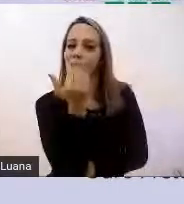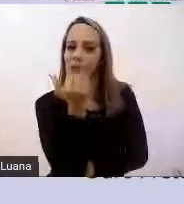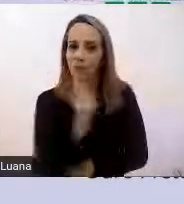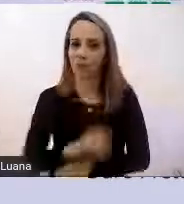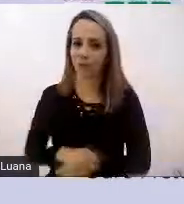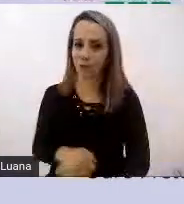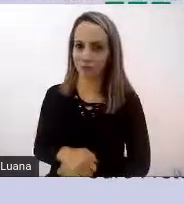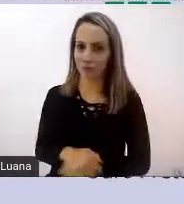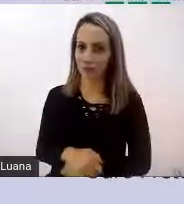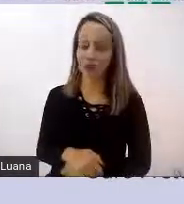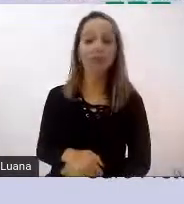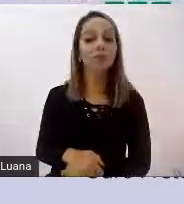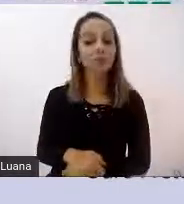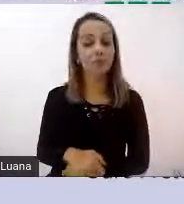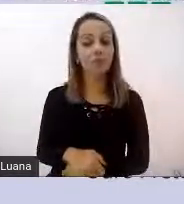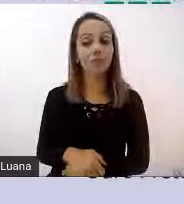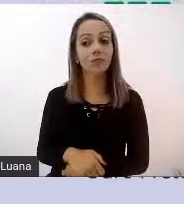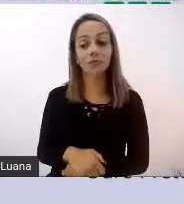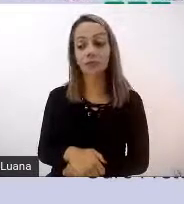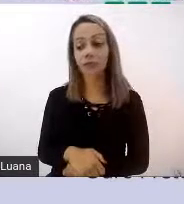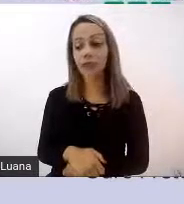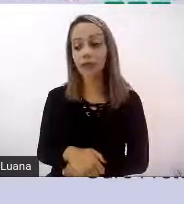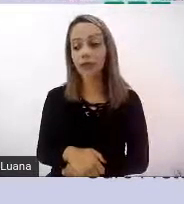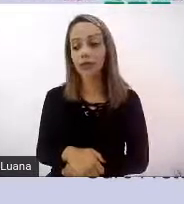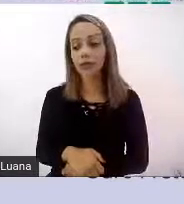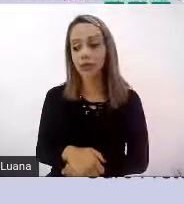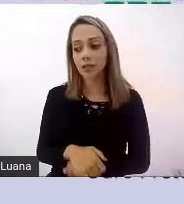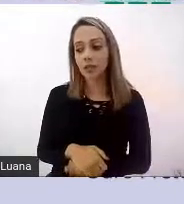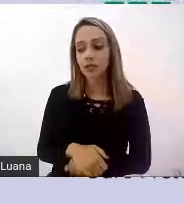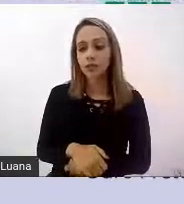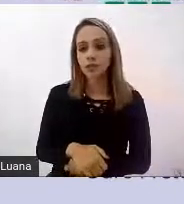vai haver, inclusive, uma descrição muito boa